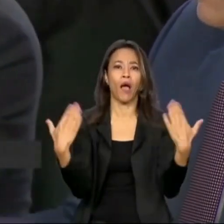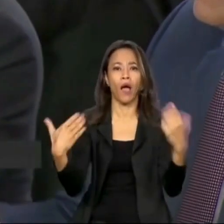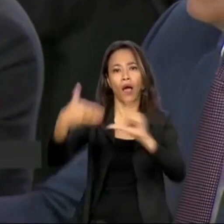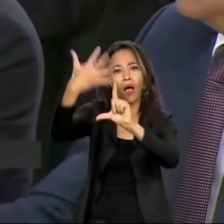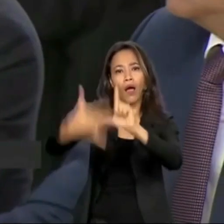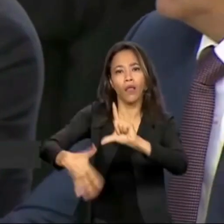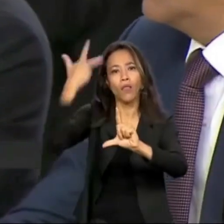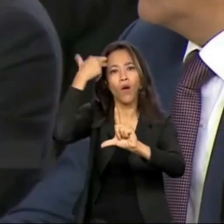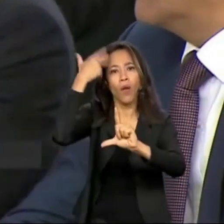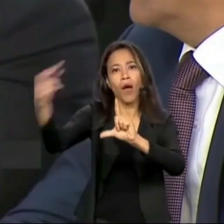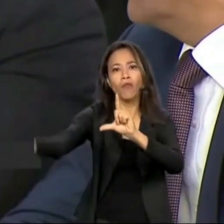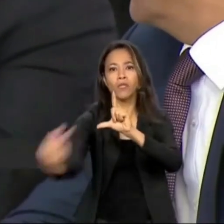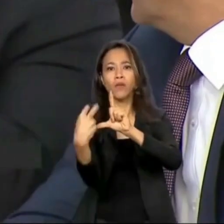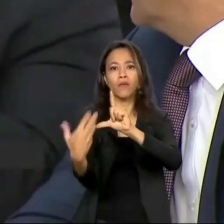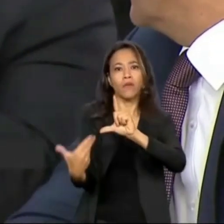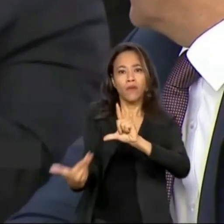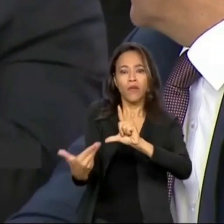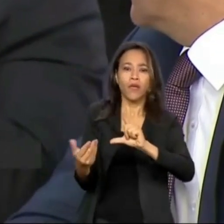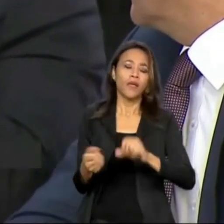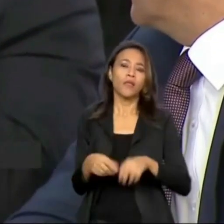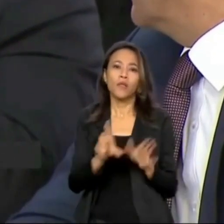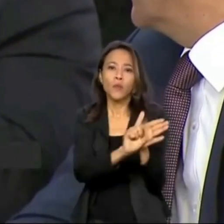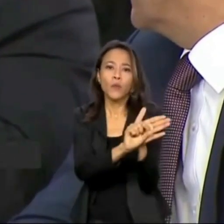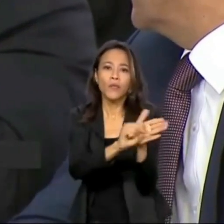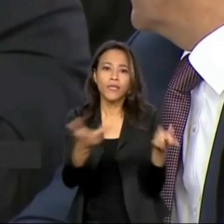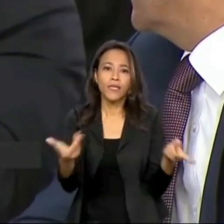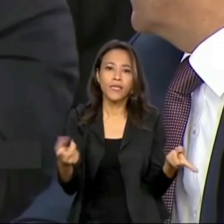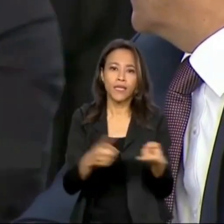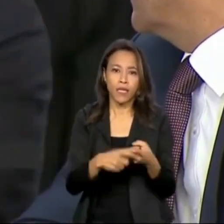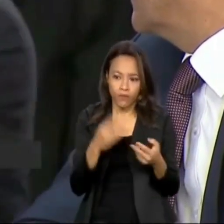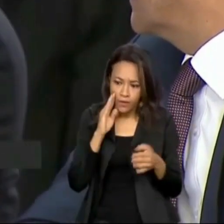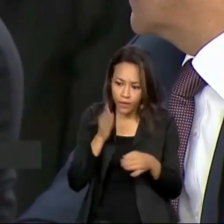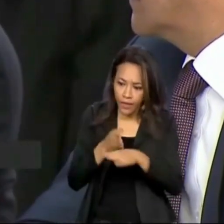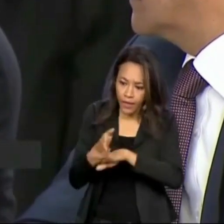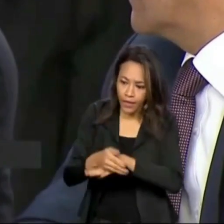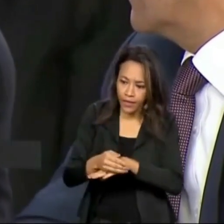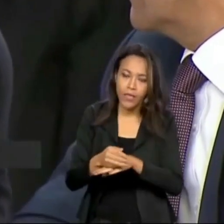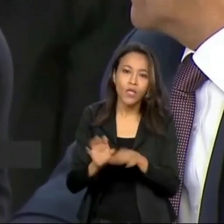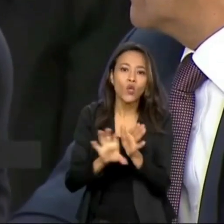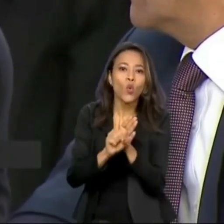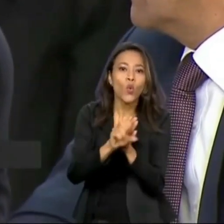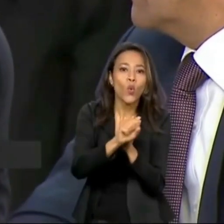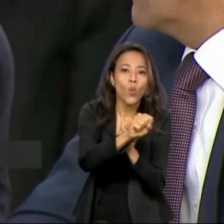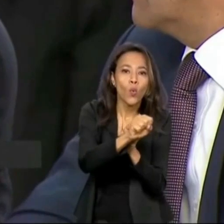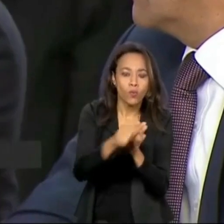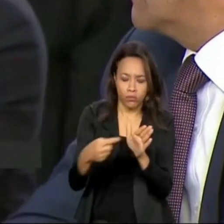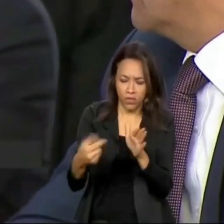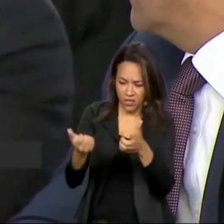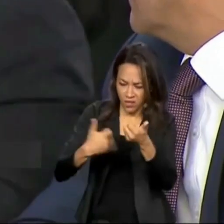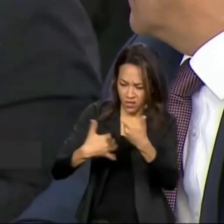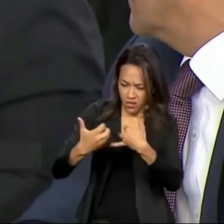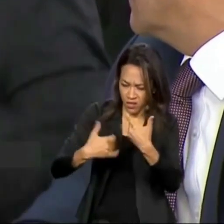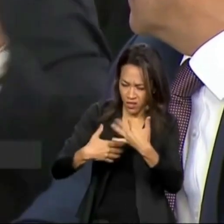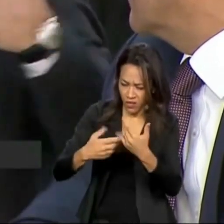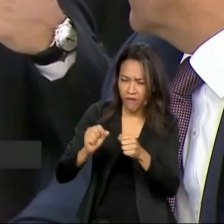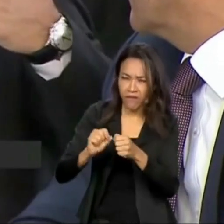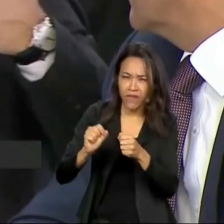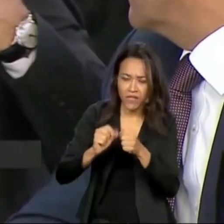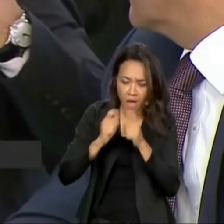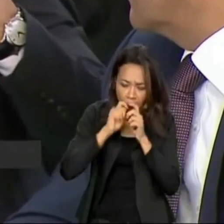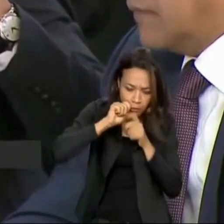Twitter. Você entra no Google, ensina uma criança como se faz uma bomba, incentiva a